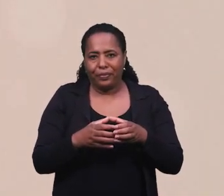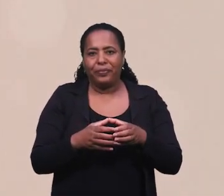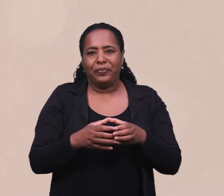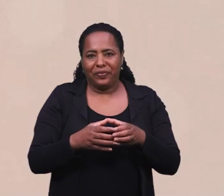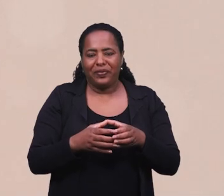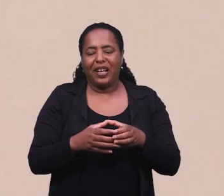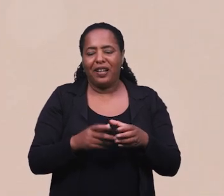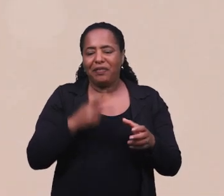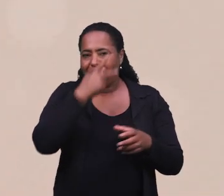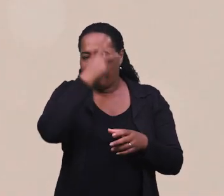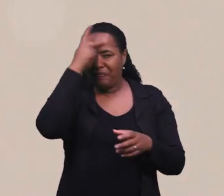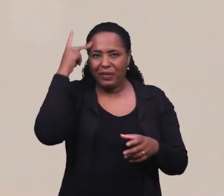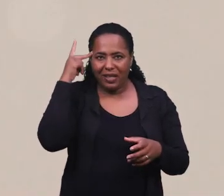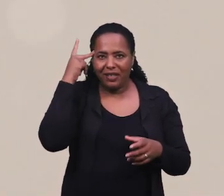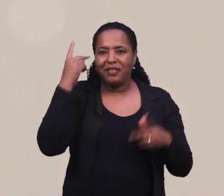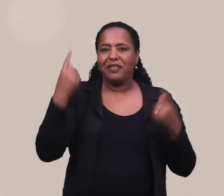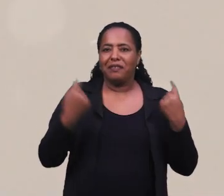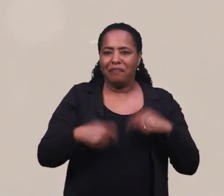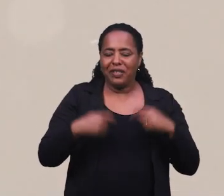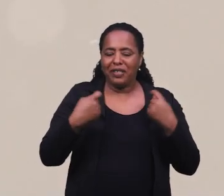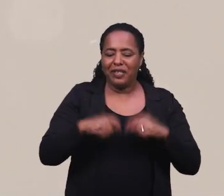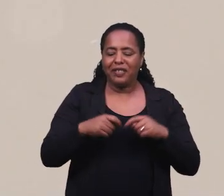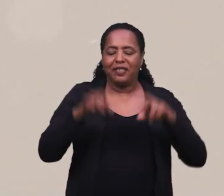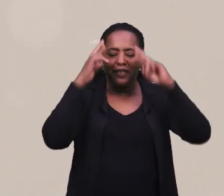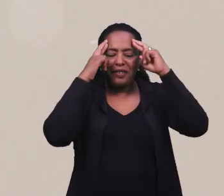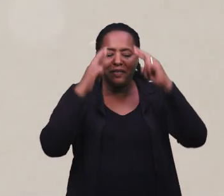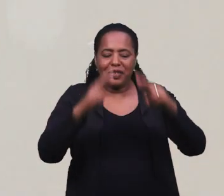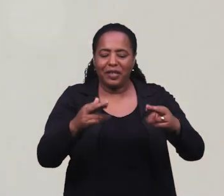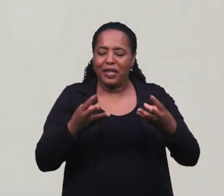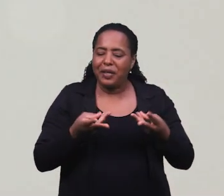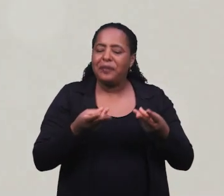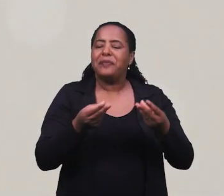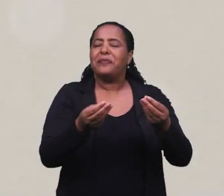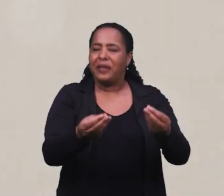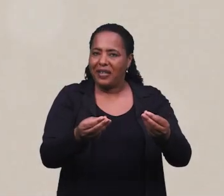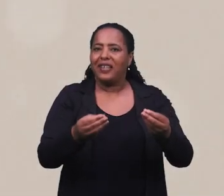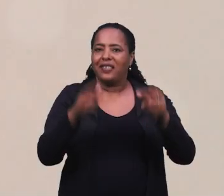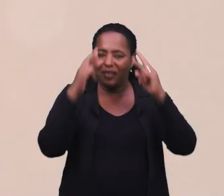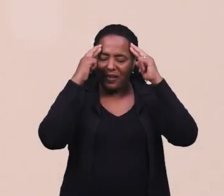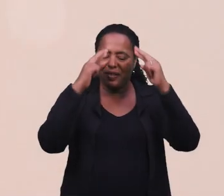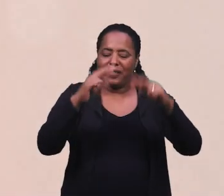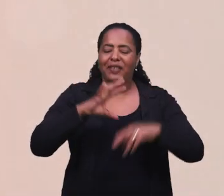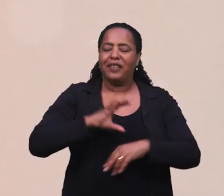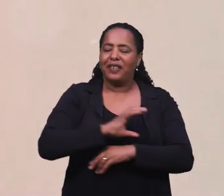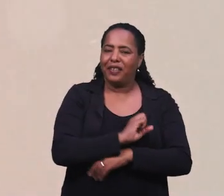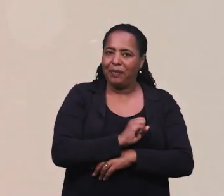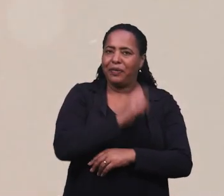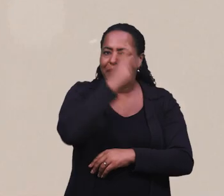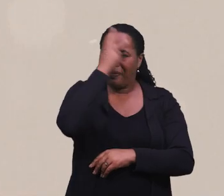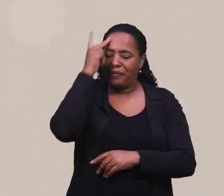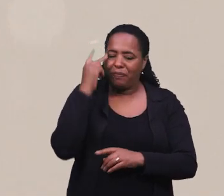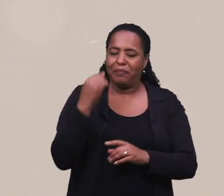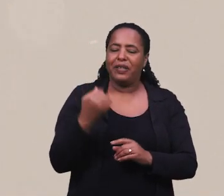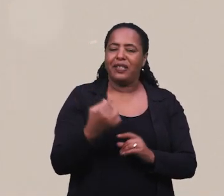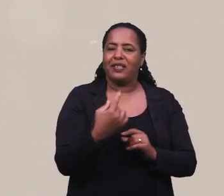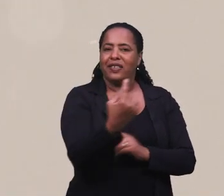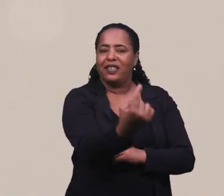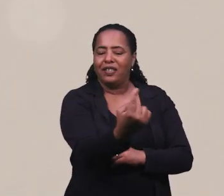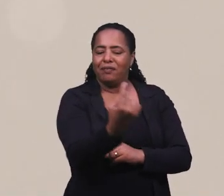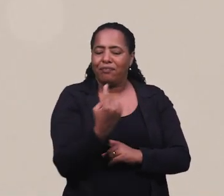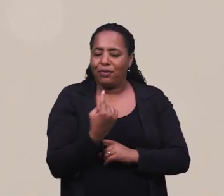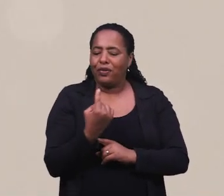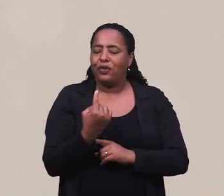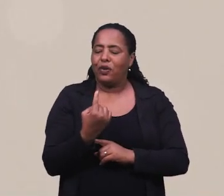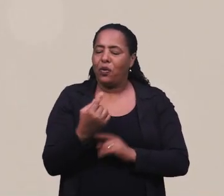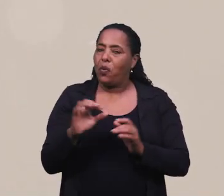a melhor acessibilidade dessa pessoa desse grupo de idosos, essas pessoas que precisam do nosso